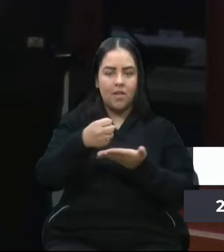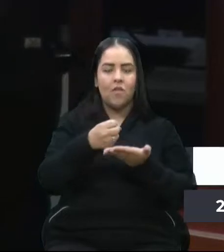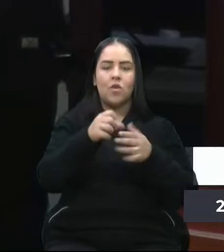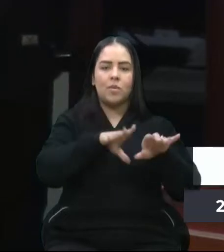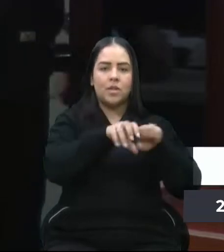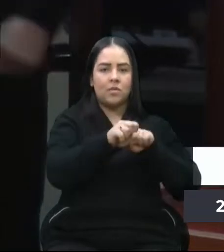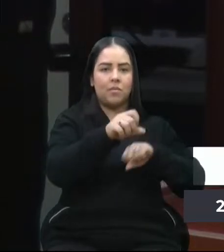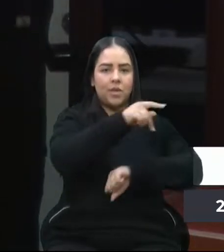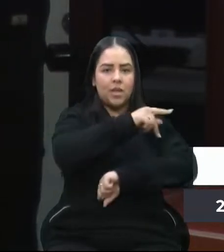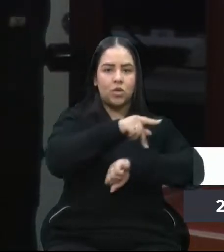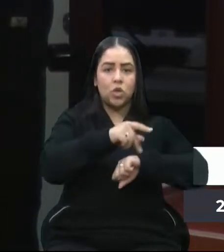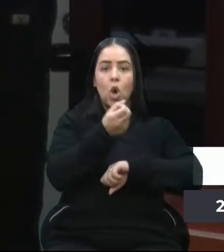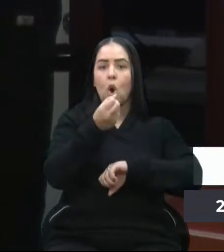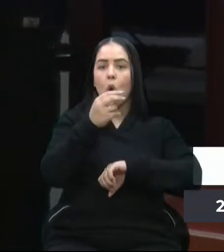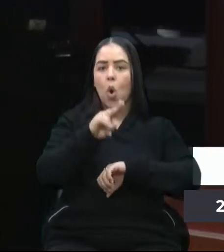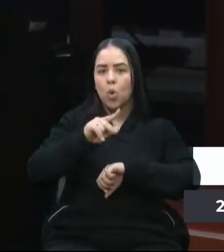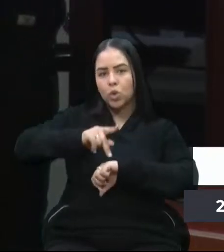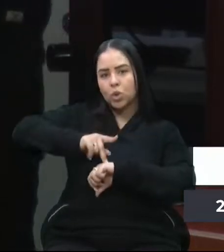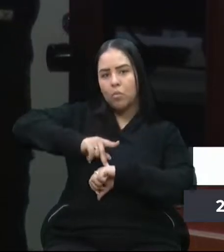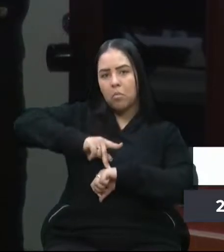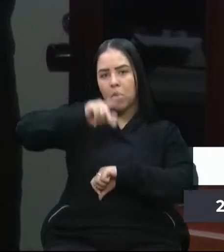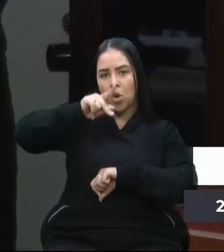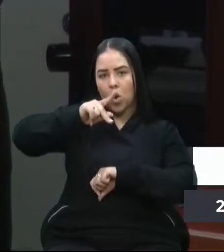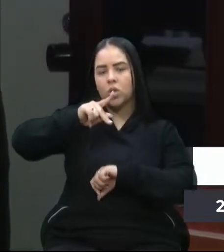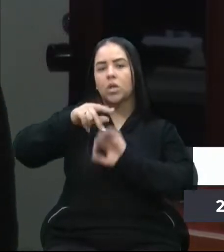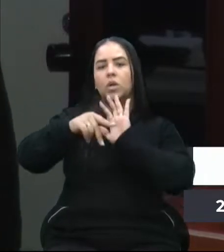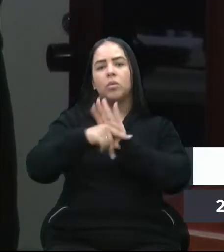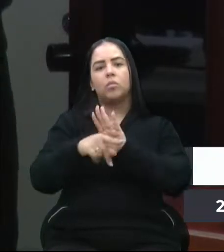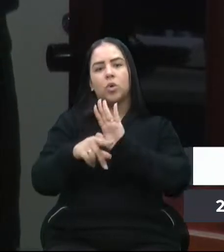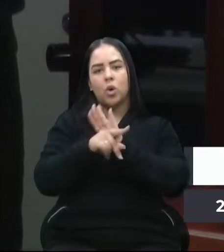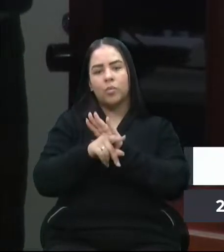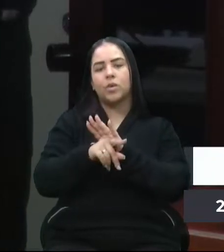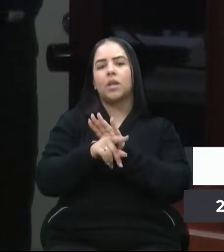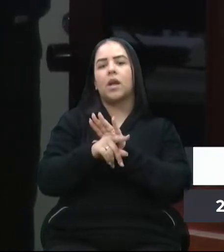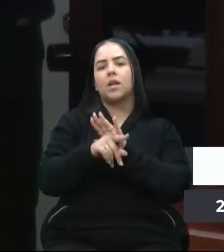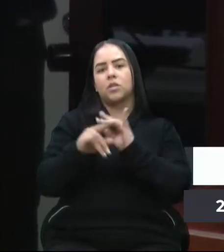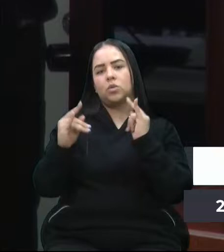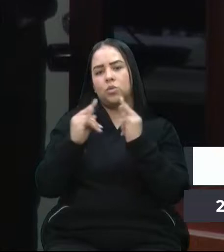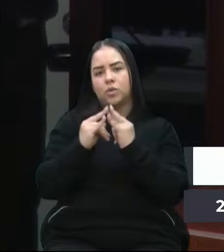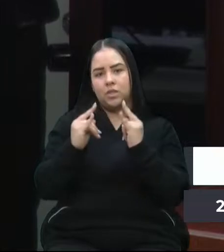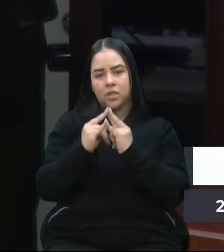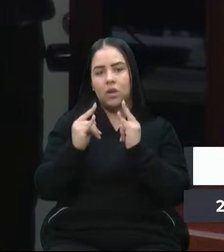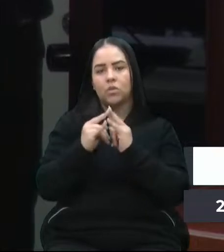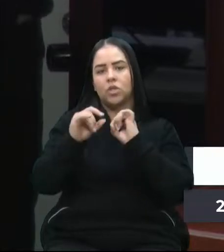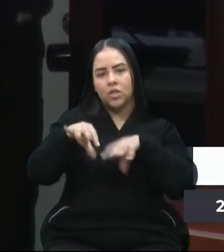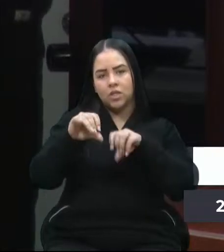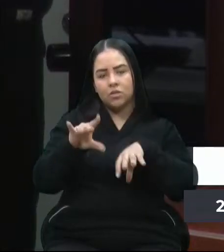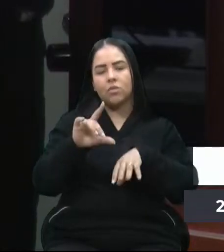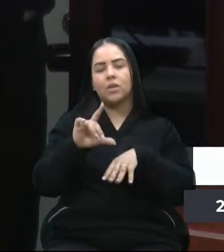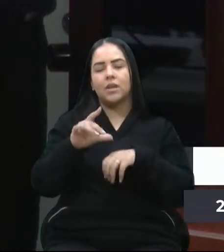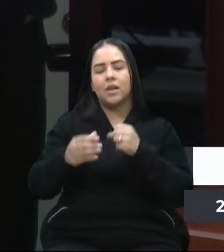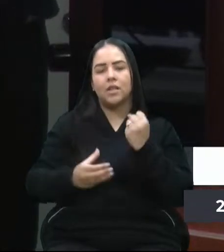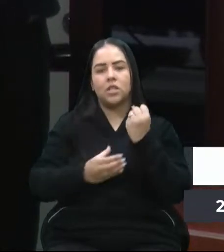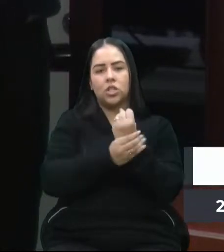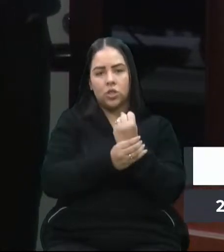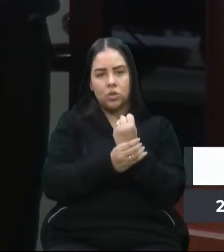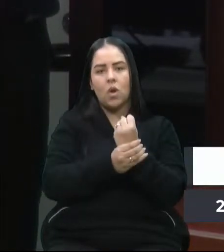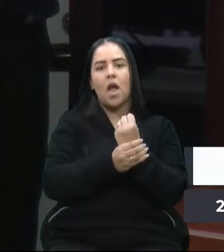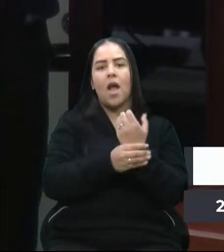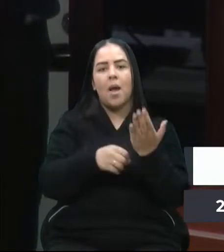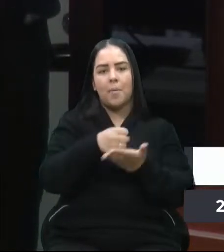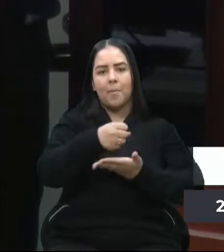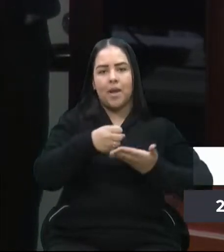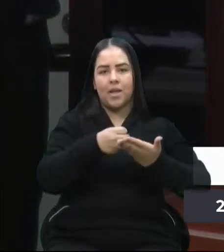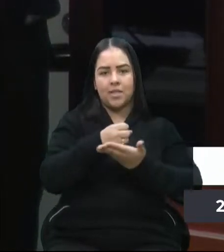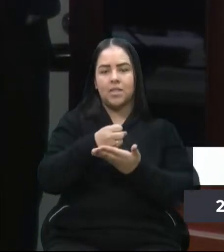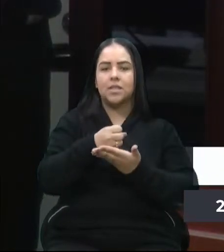ou em nível de pós-graduação, a critério da instituição de ensino, garantindo nesta formação a base nacional comum. Em nenhum momento